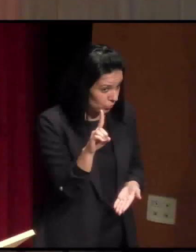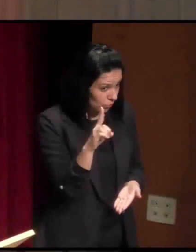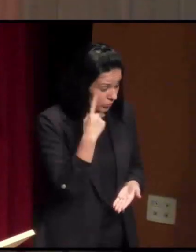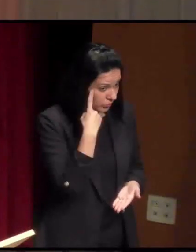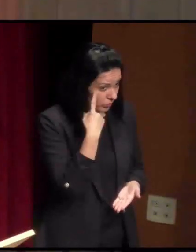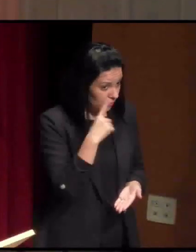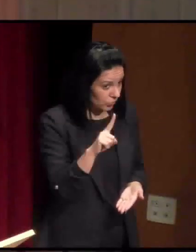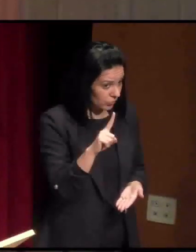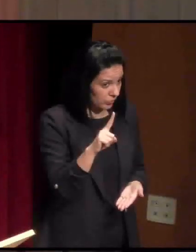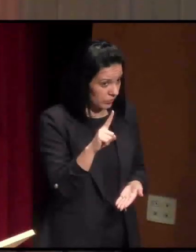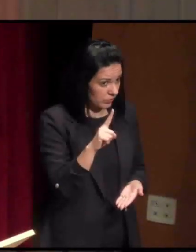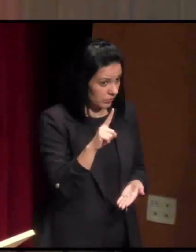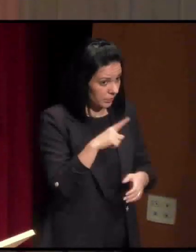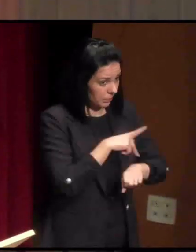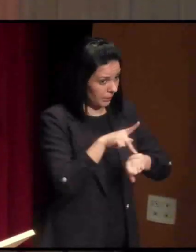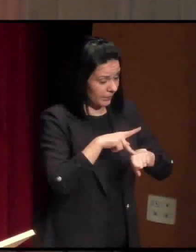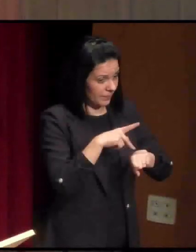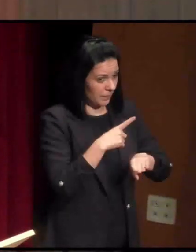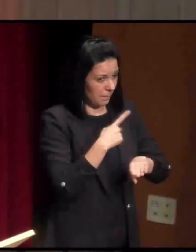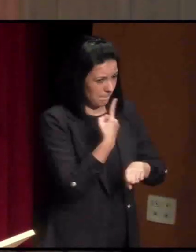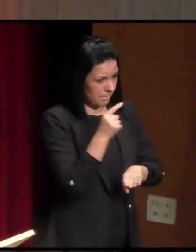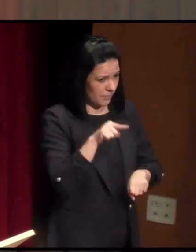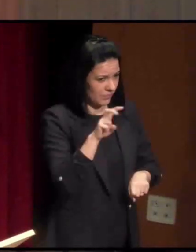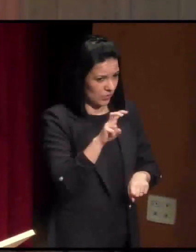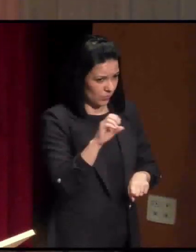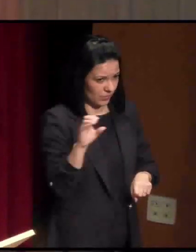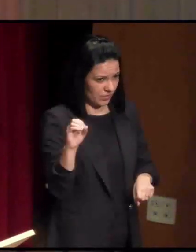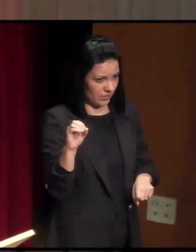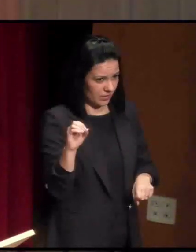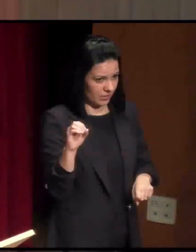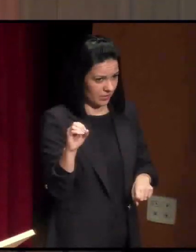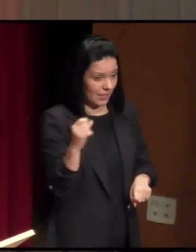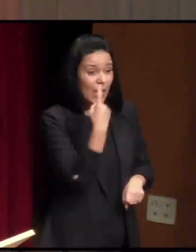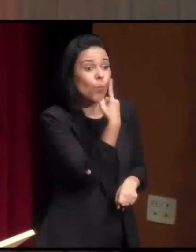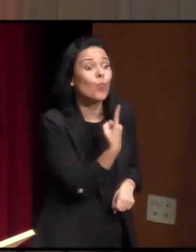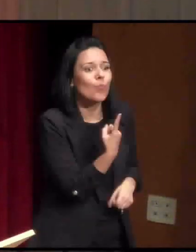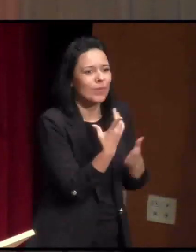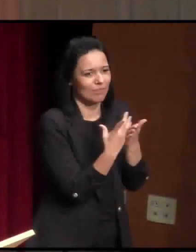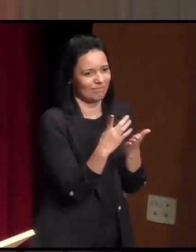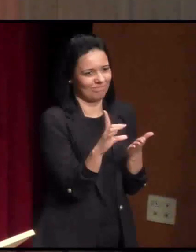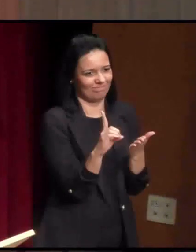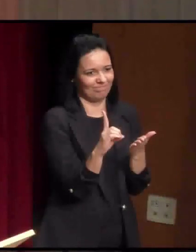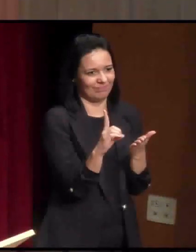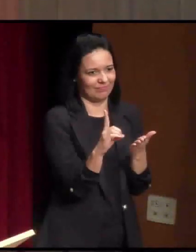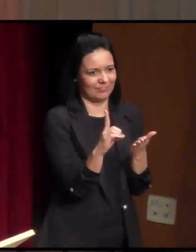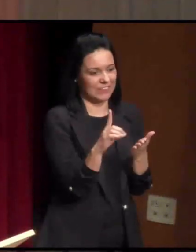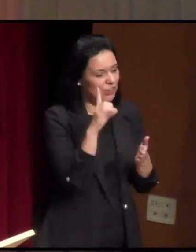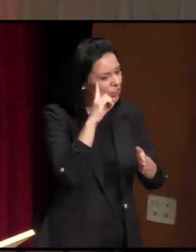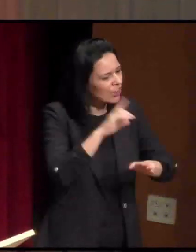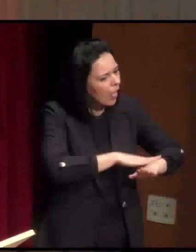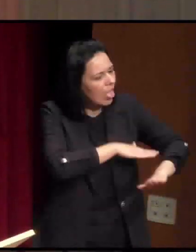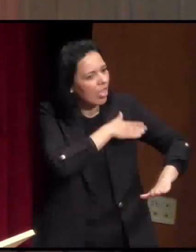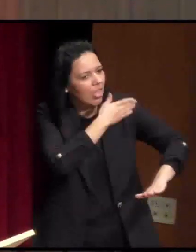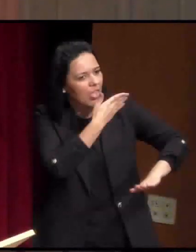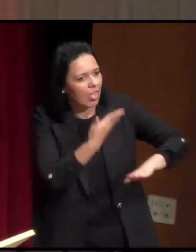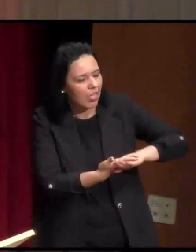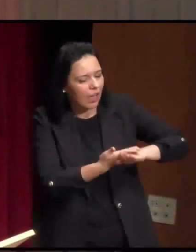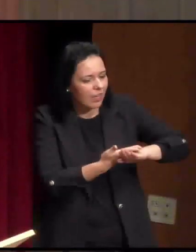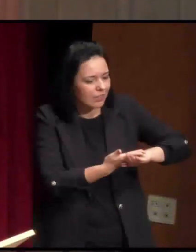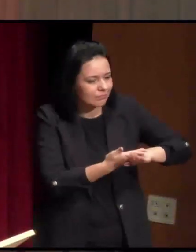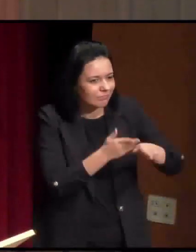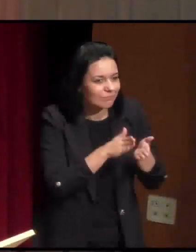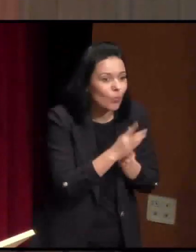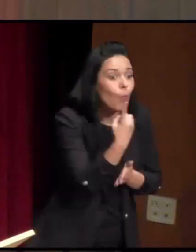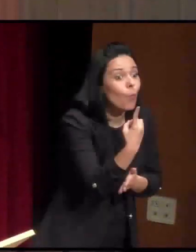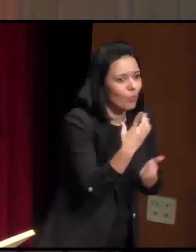de 500 mil pessoas cegas, uma. Olha só. E aí, explica pra gente como é que é o formato da Bíblia em